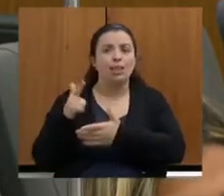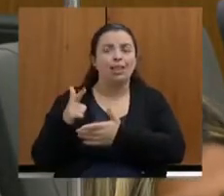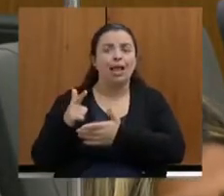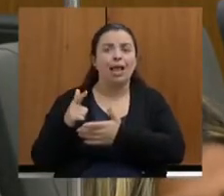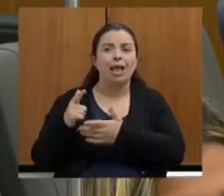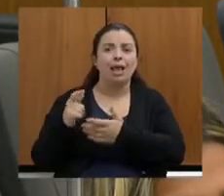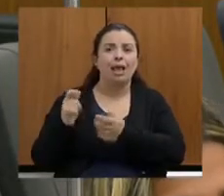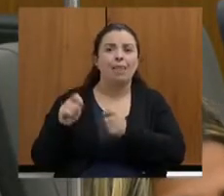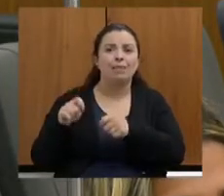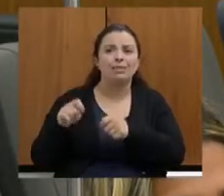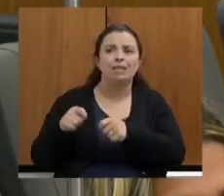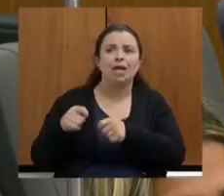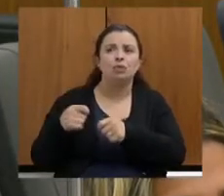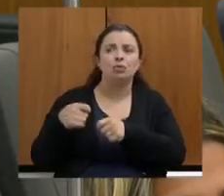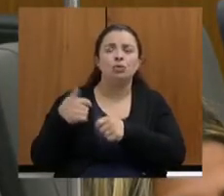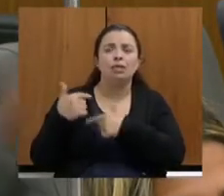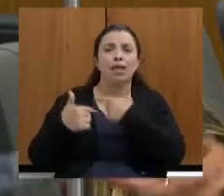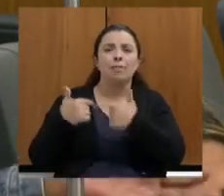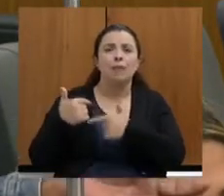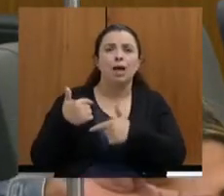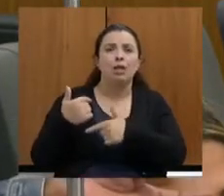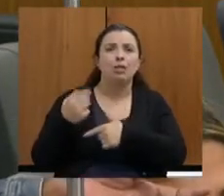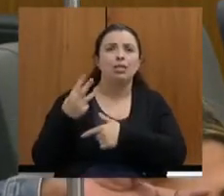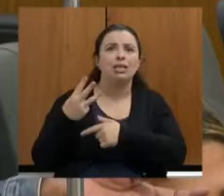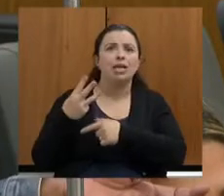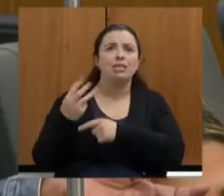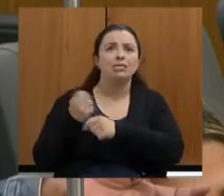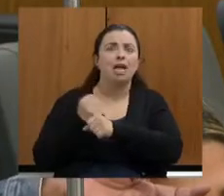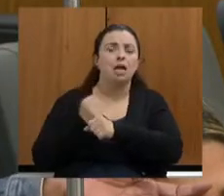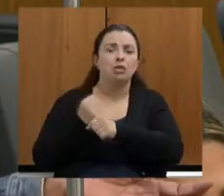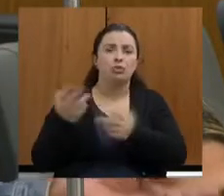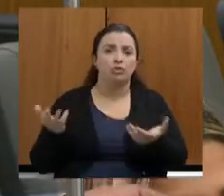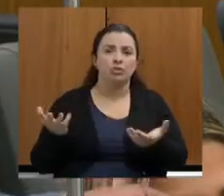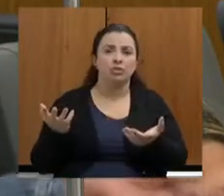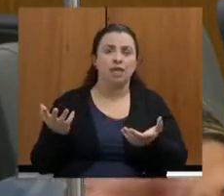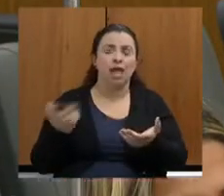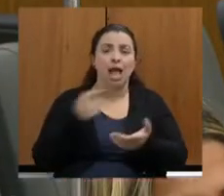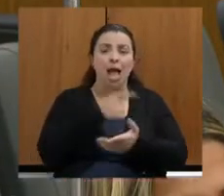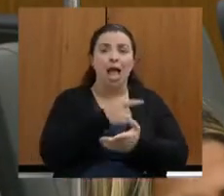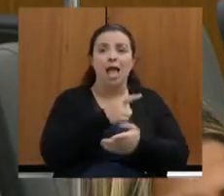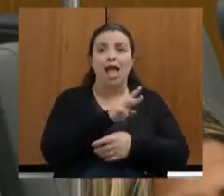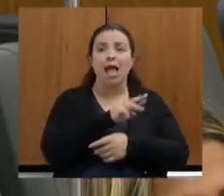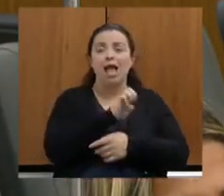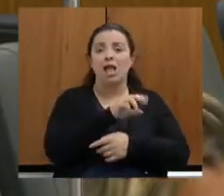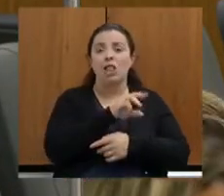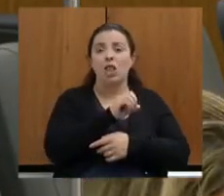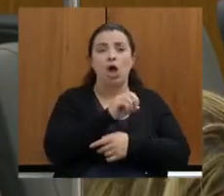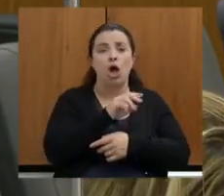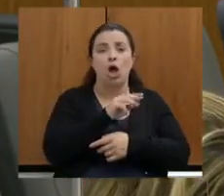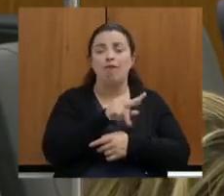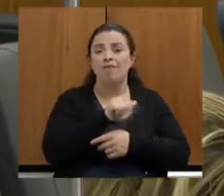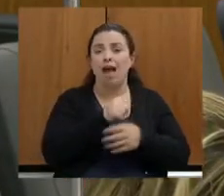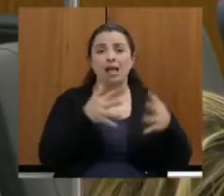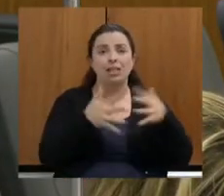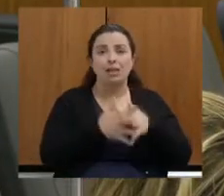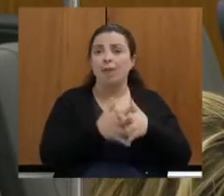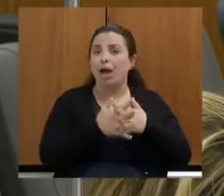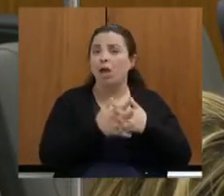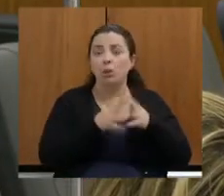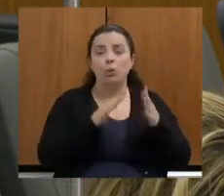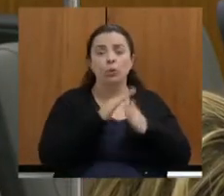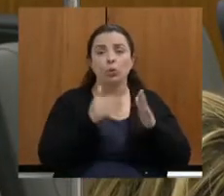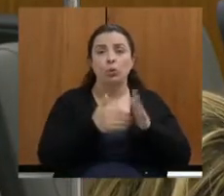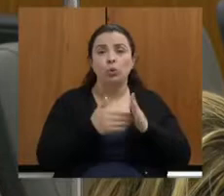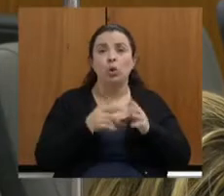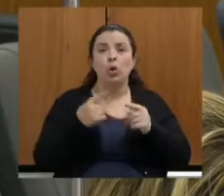quase três anos a renova quebrou a nossa perna porque antes da de vencer o tempo da